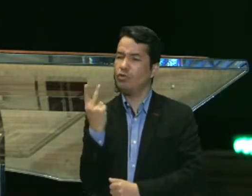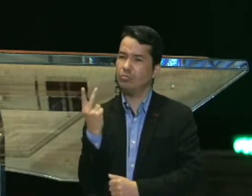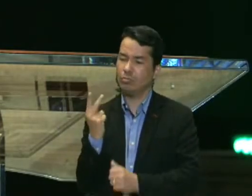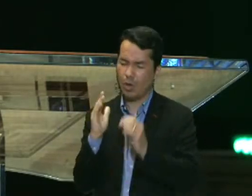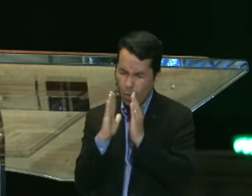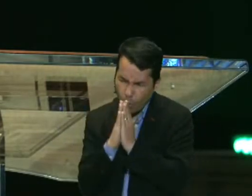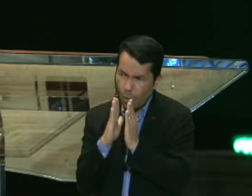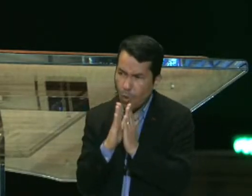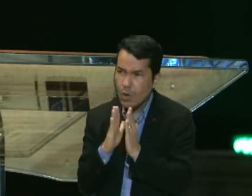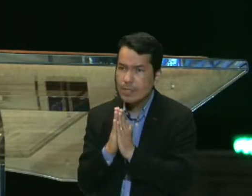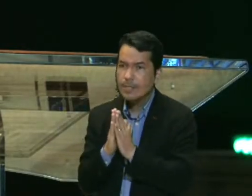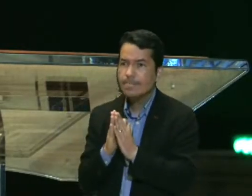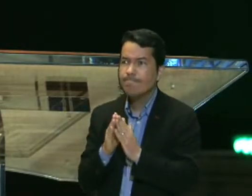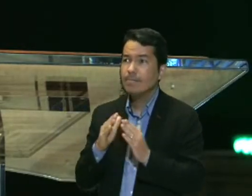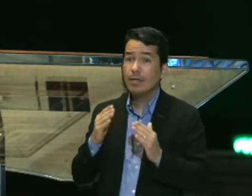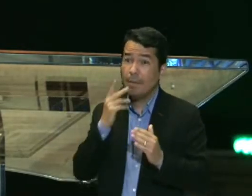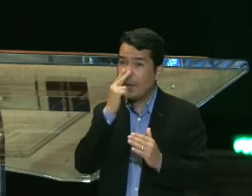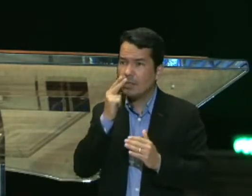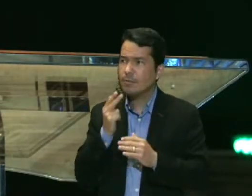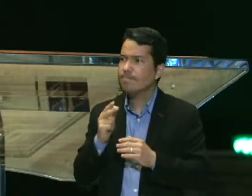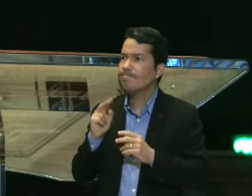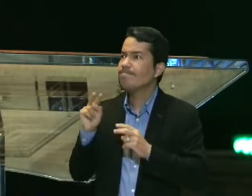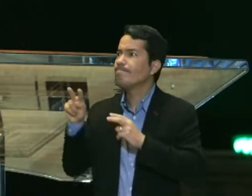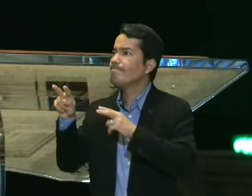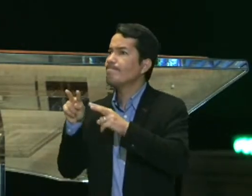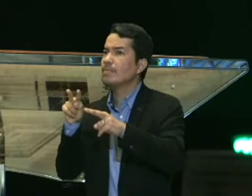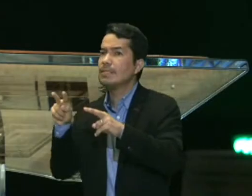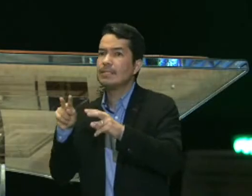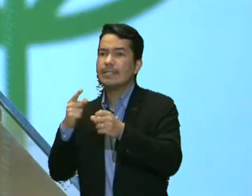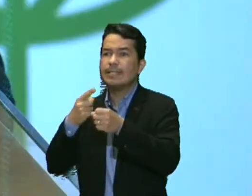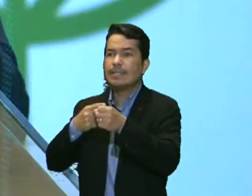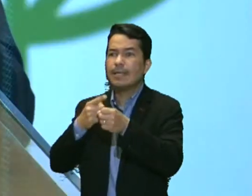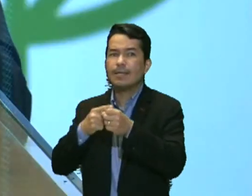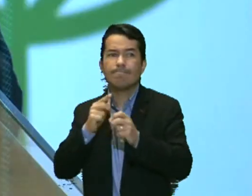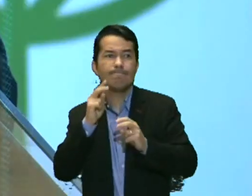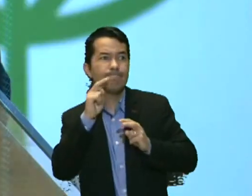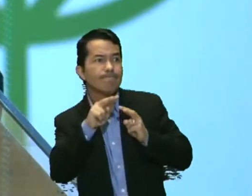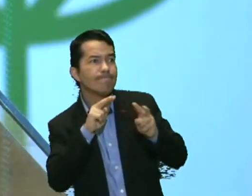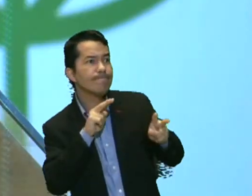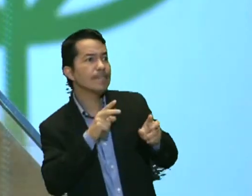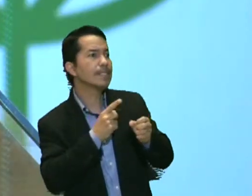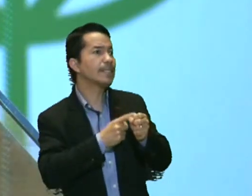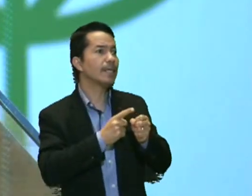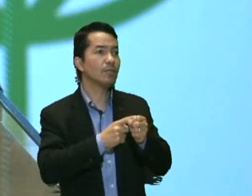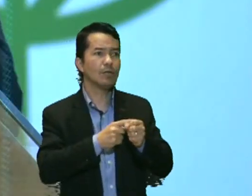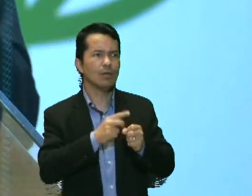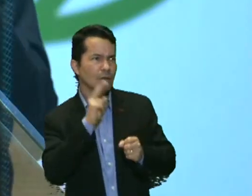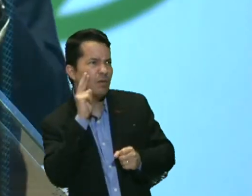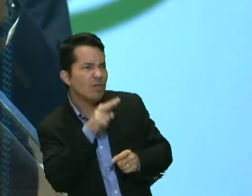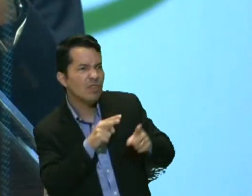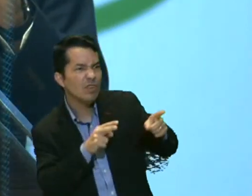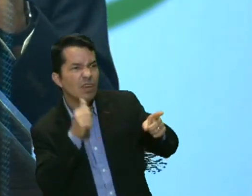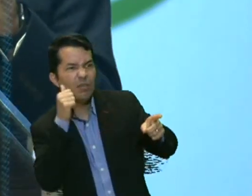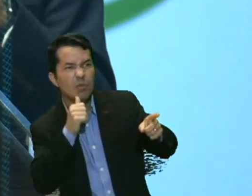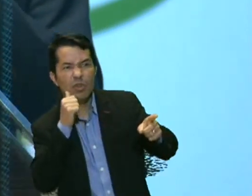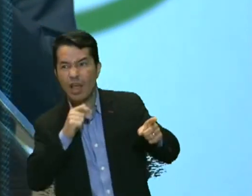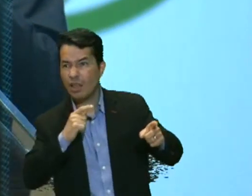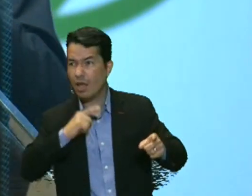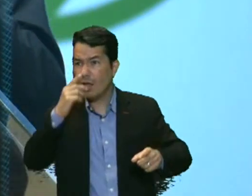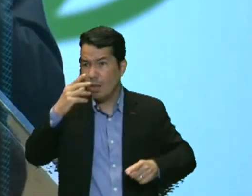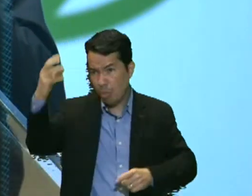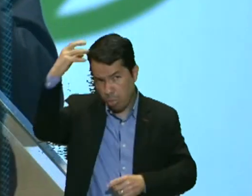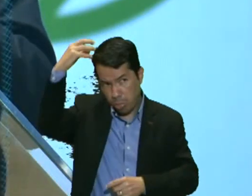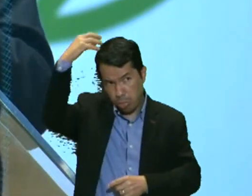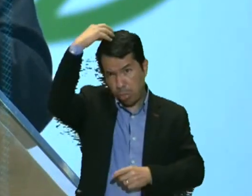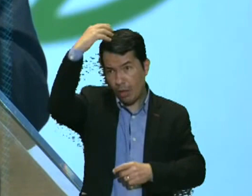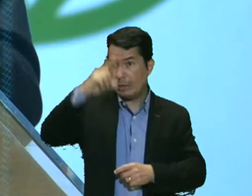sair pela cidade, e aí encontraram uma jovem que estava possuída por um espírito de adivinhação. E pelo